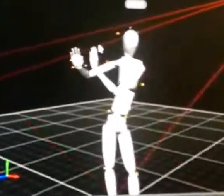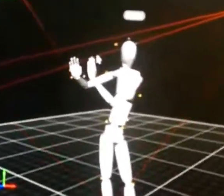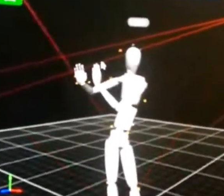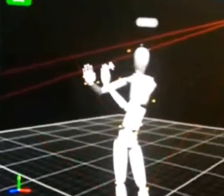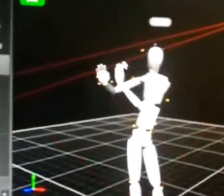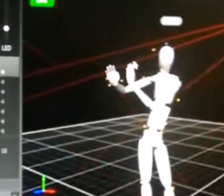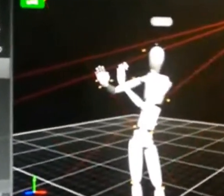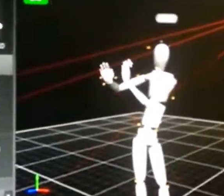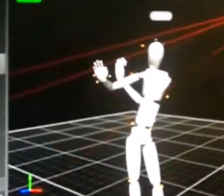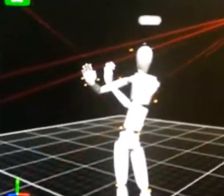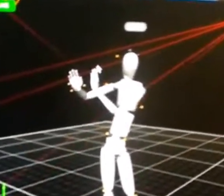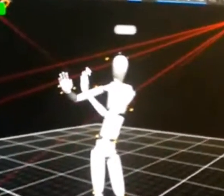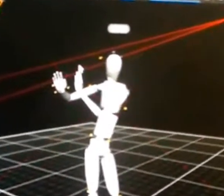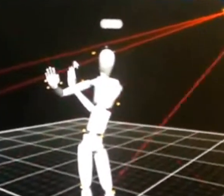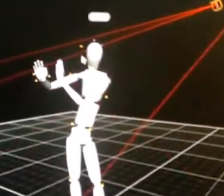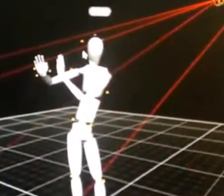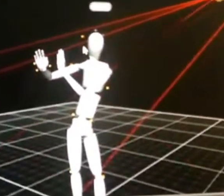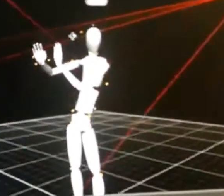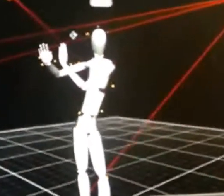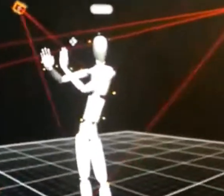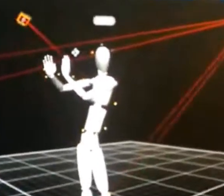A coisa vai ficar certinha como é, né?